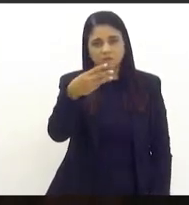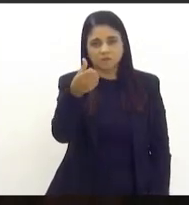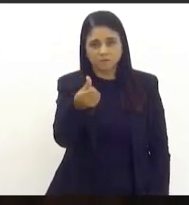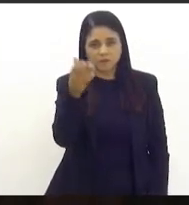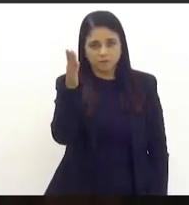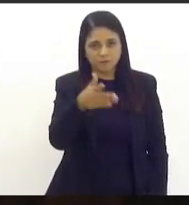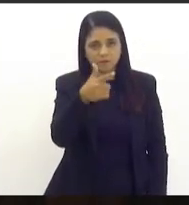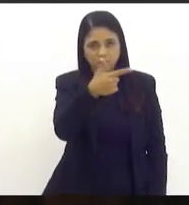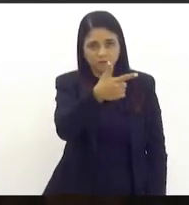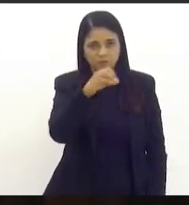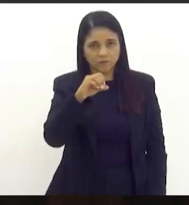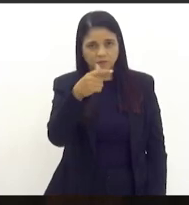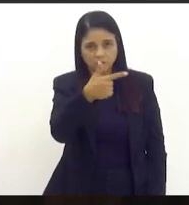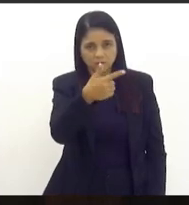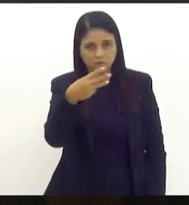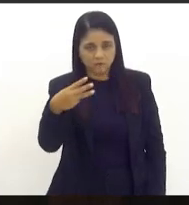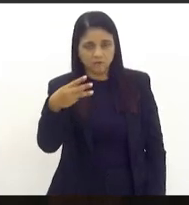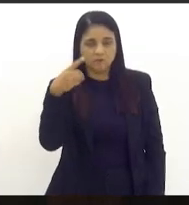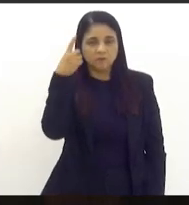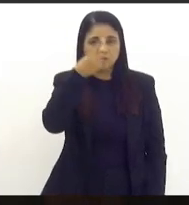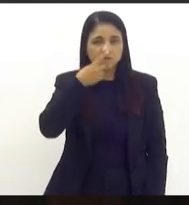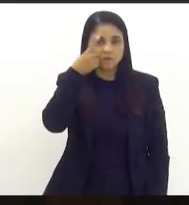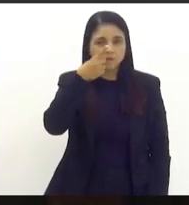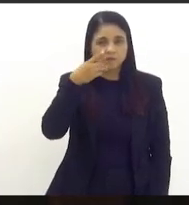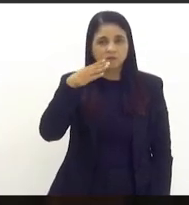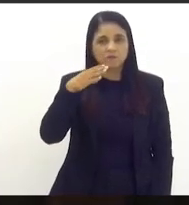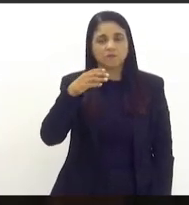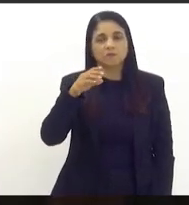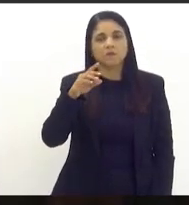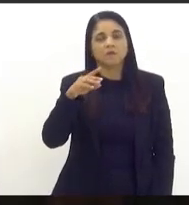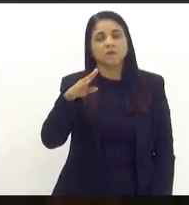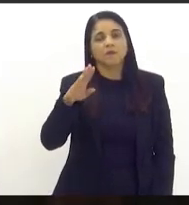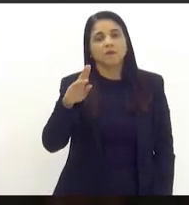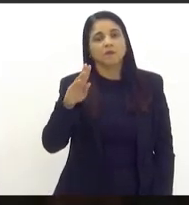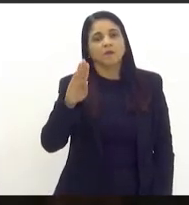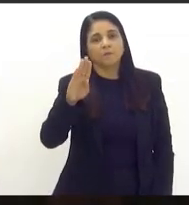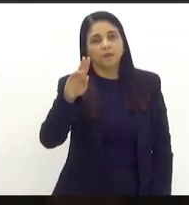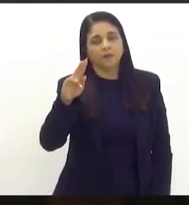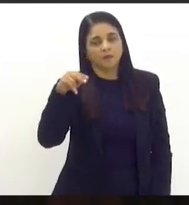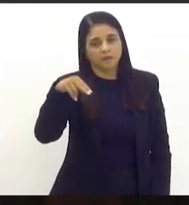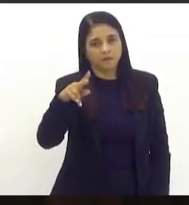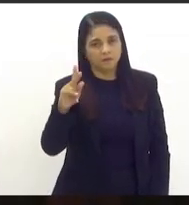536/2016 do deputado Carlinho do BNH